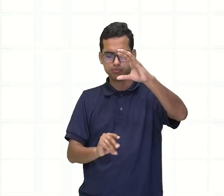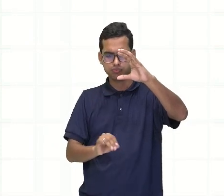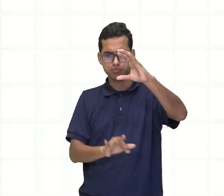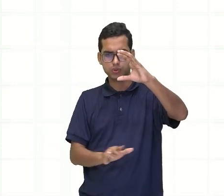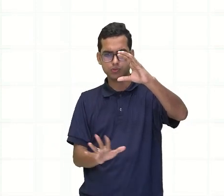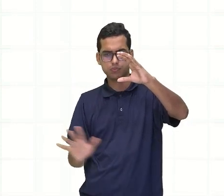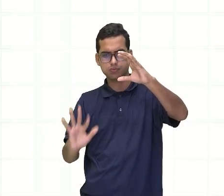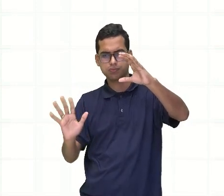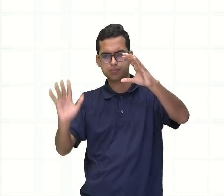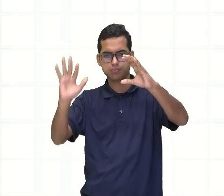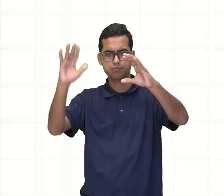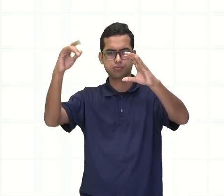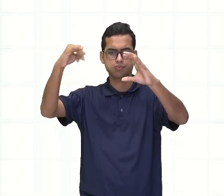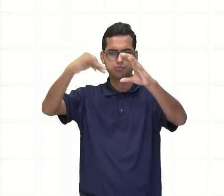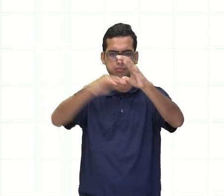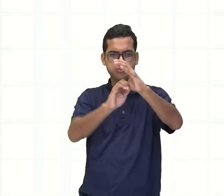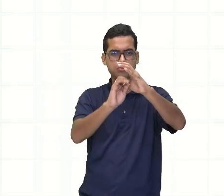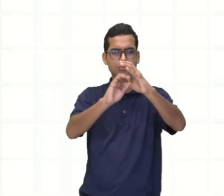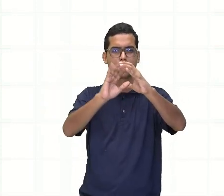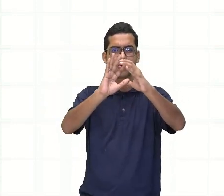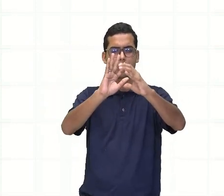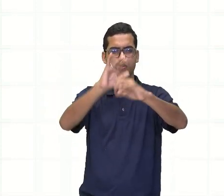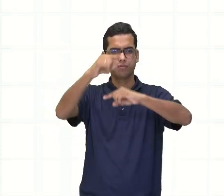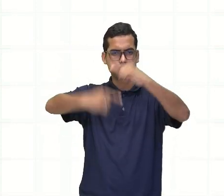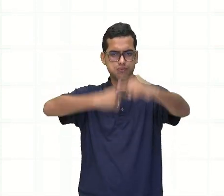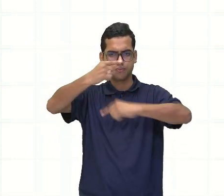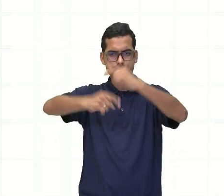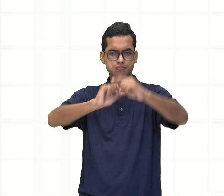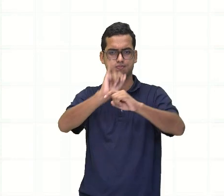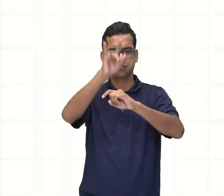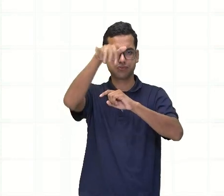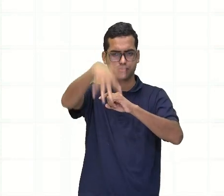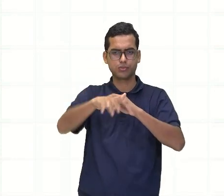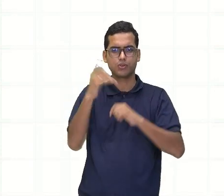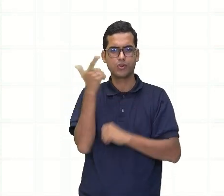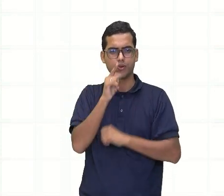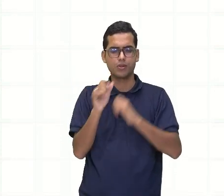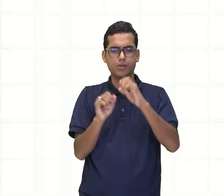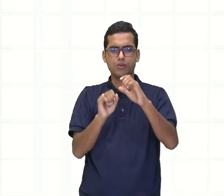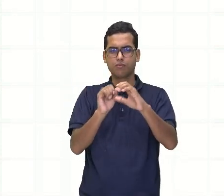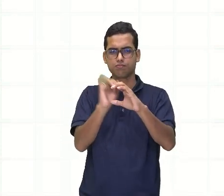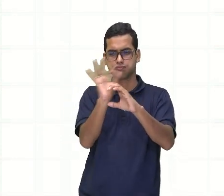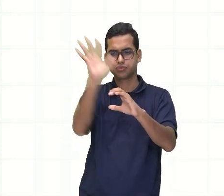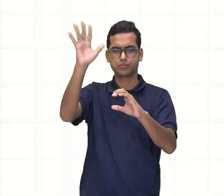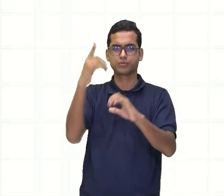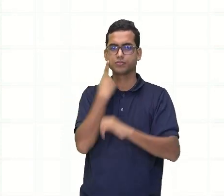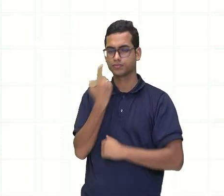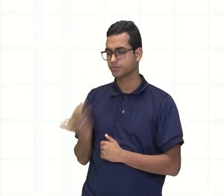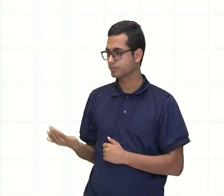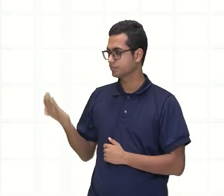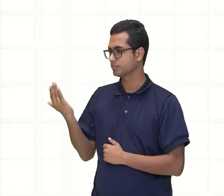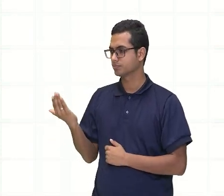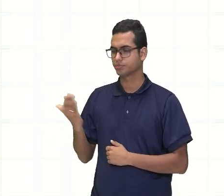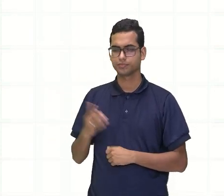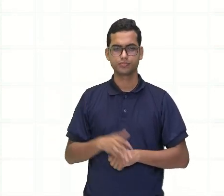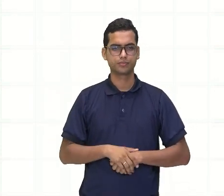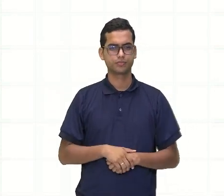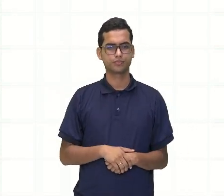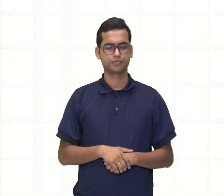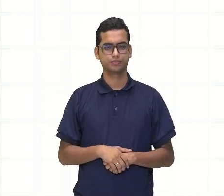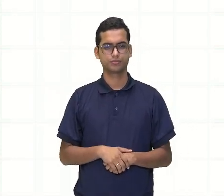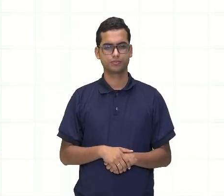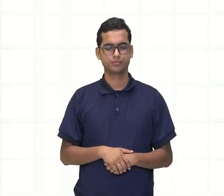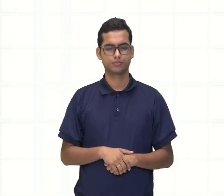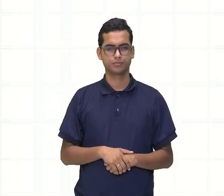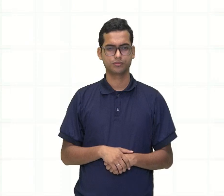esfera. E tem aqui essas estruturas, certo? E aí o vapor que